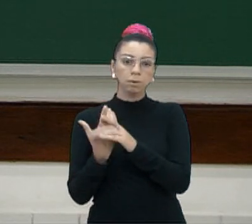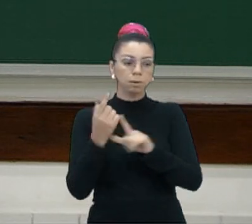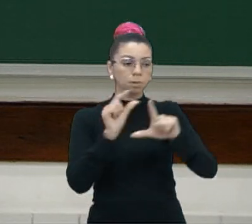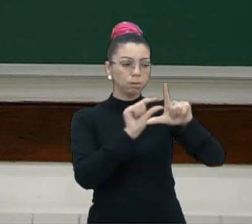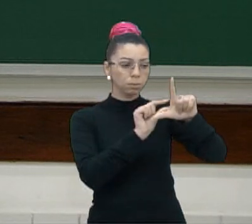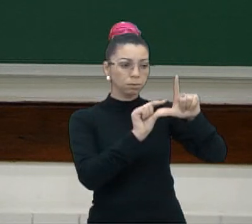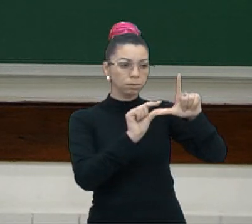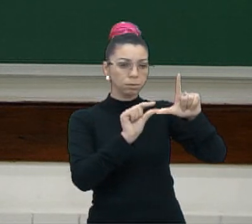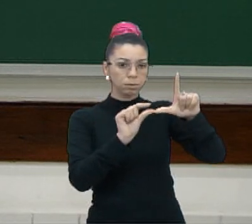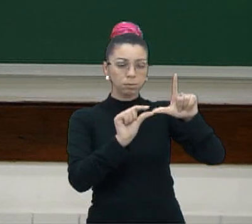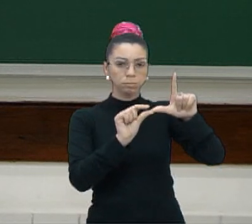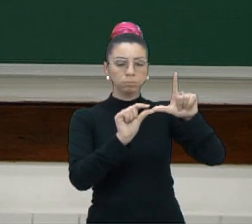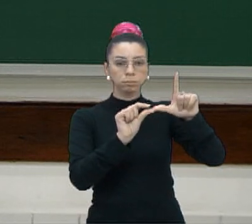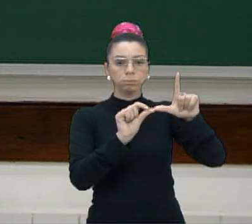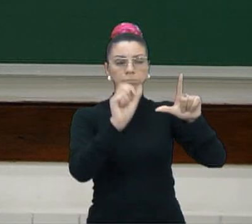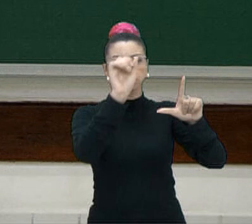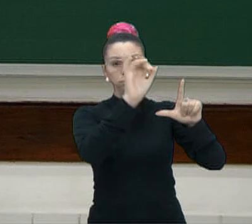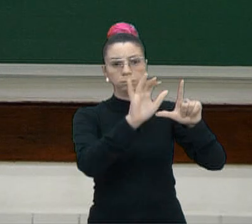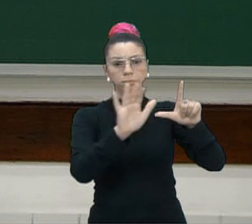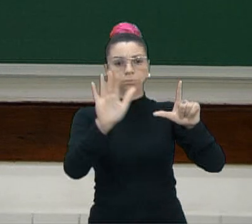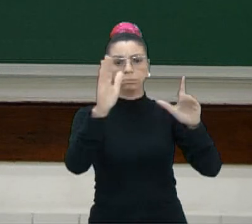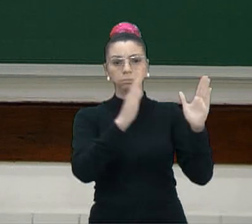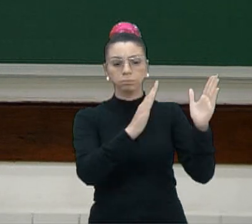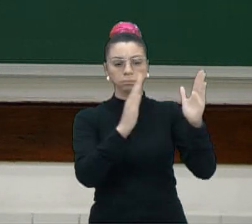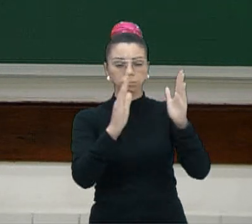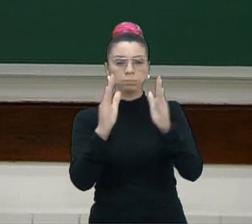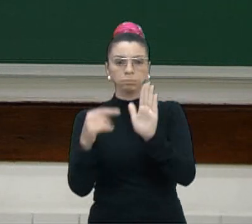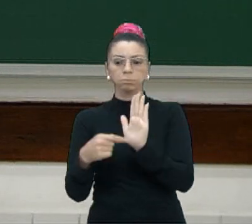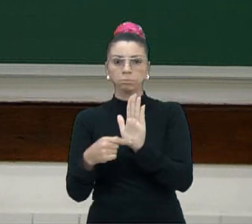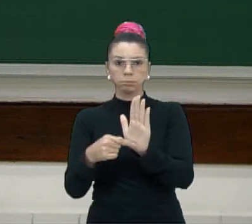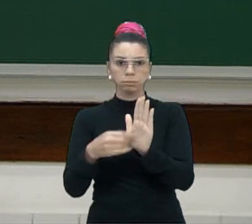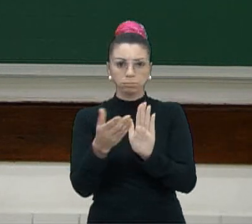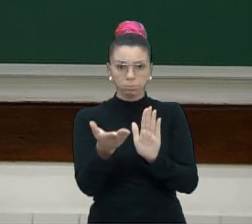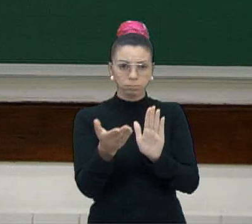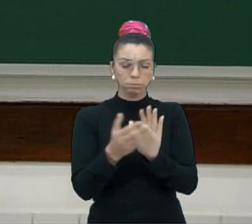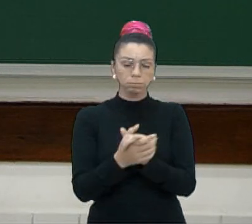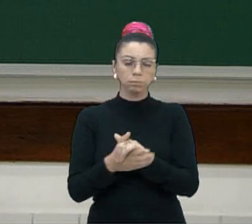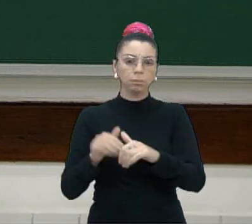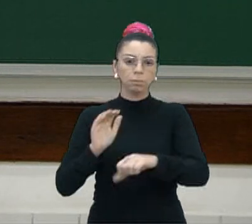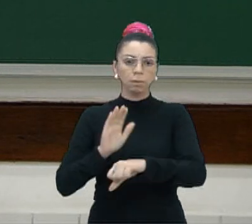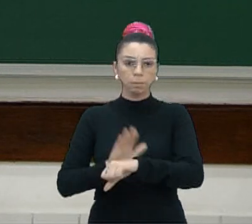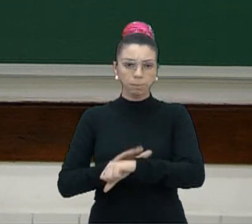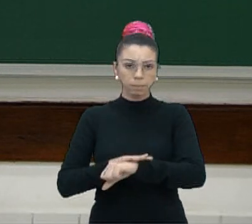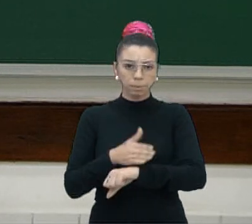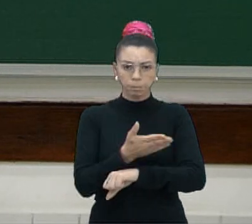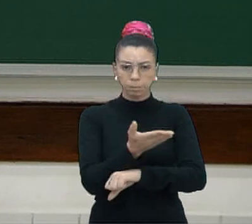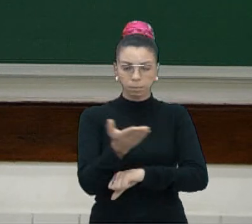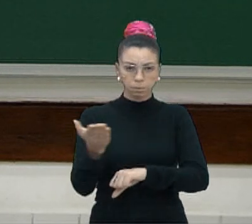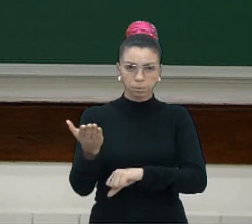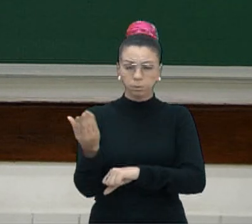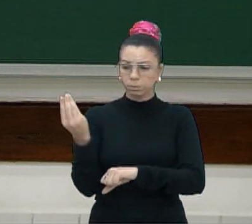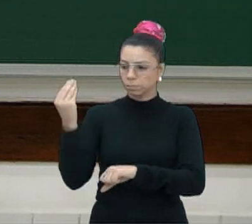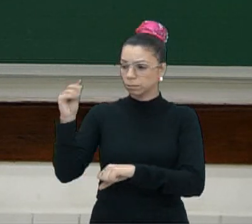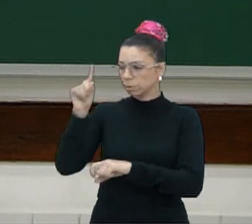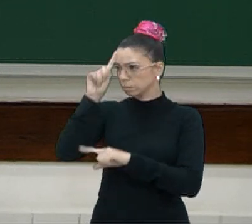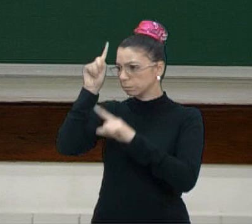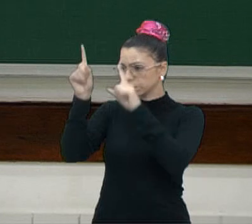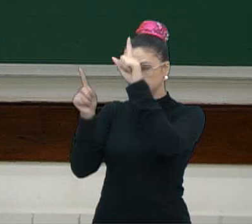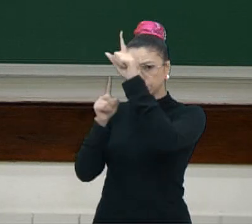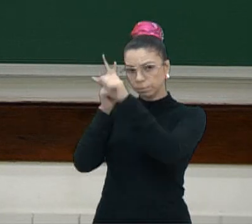daquela sequência de imagens que foram mostradas para vocês. Vou dar um tempo para você colocar a sua